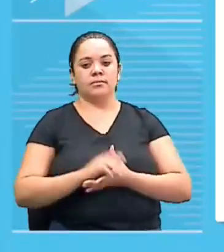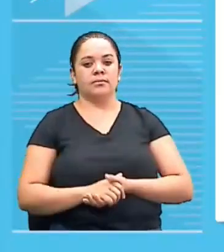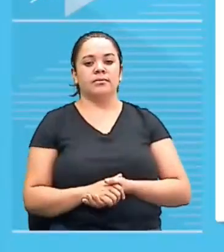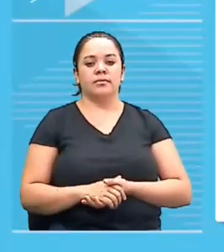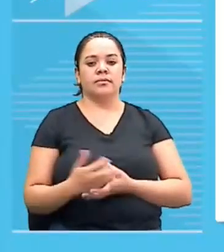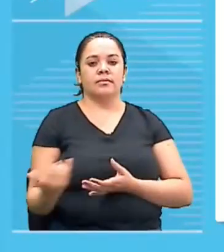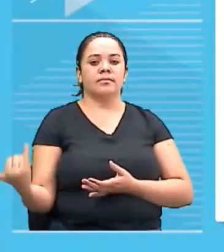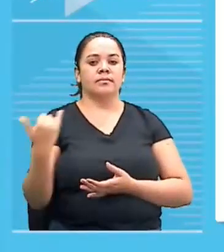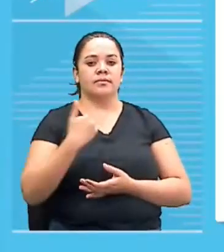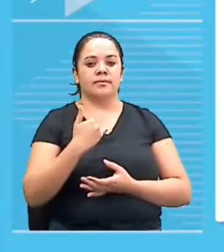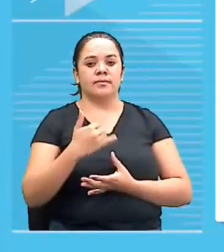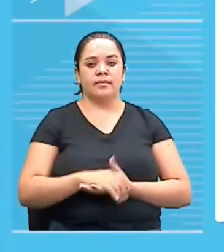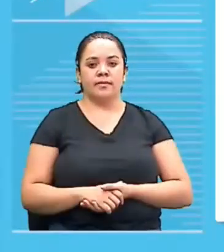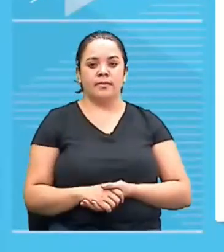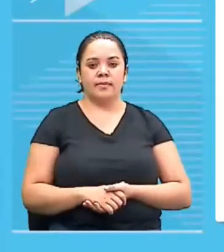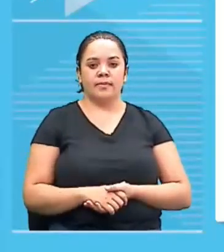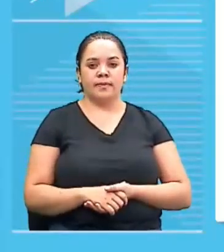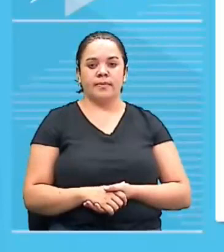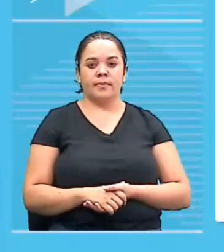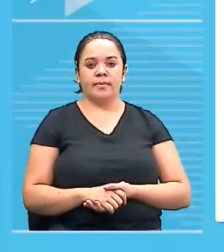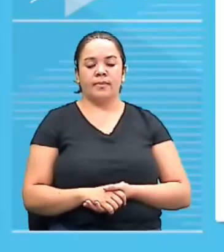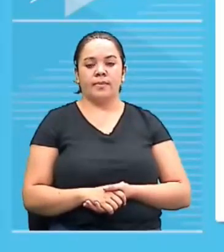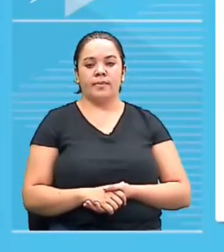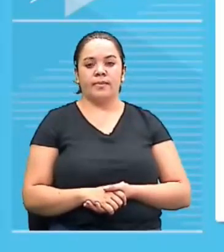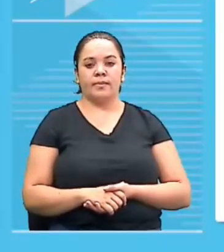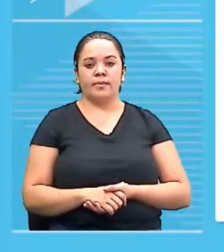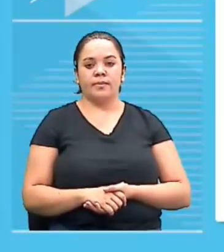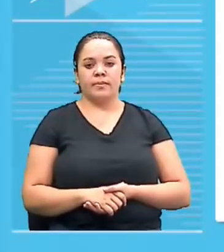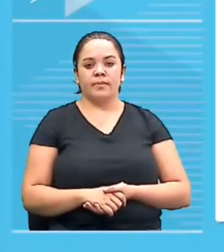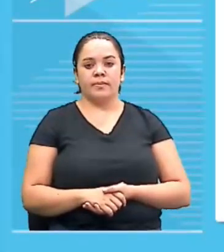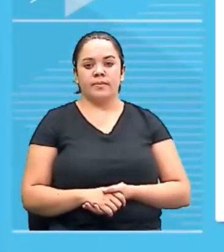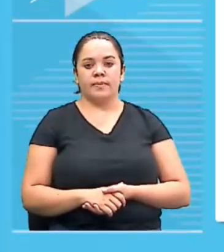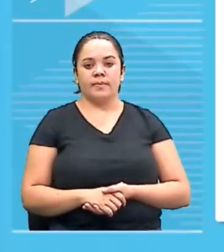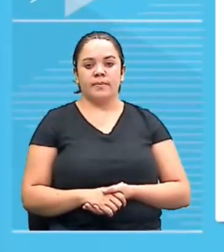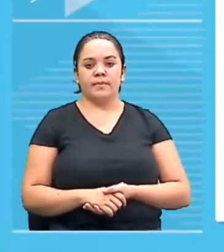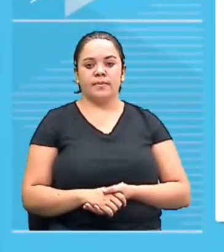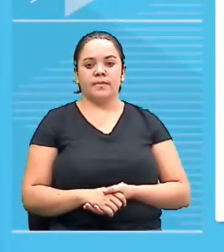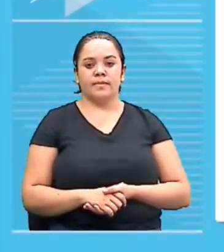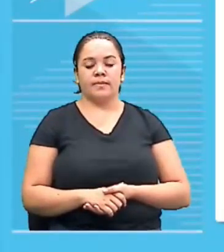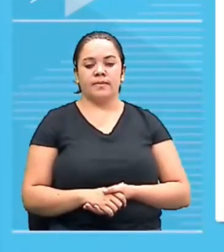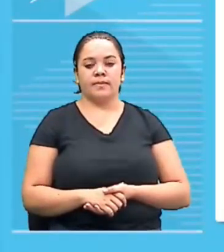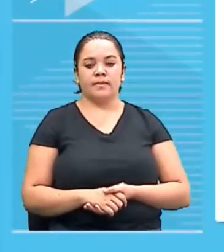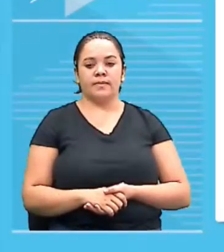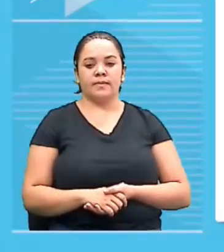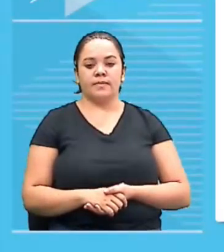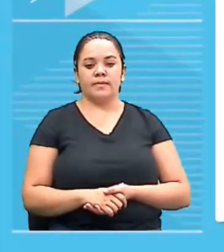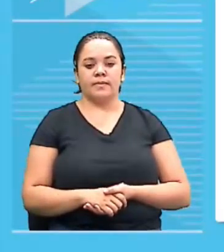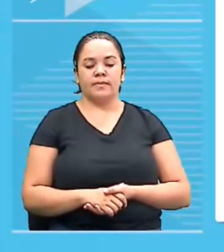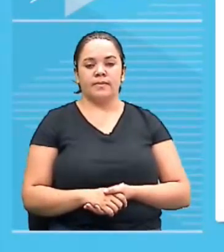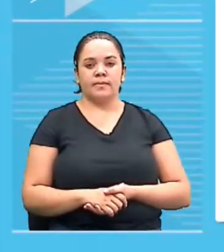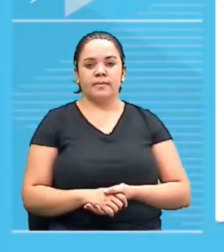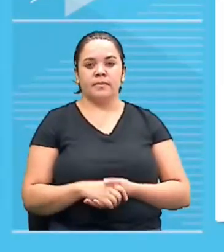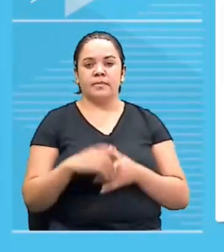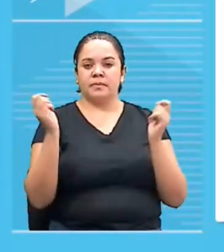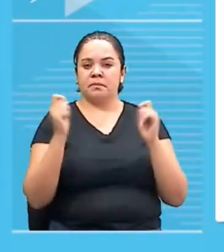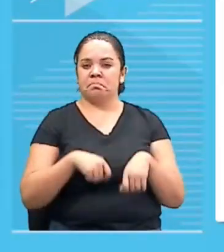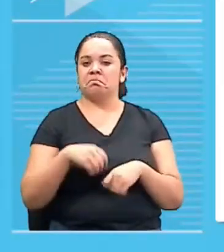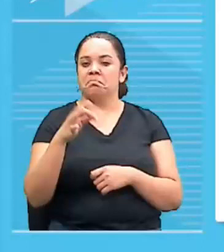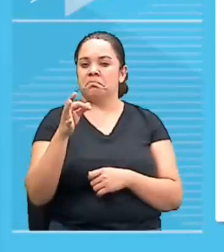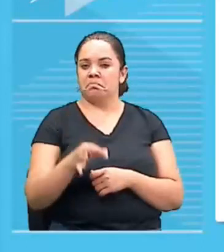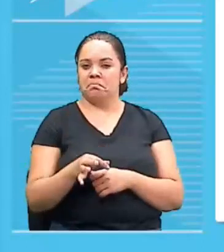Me falem aí o que é que vocês acham que iria acontecer com um mundo sem internet. Será que daria